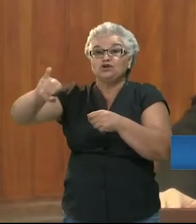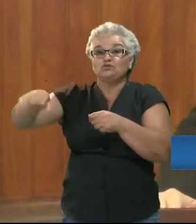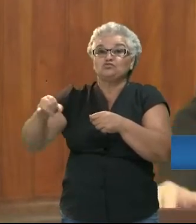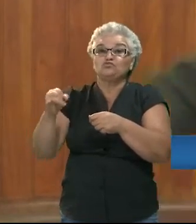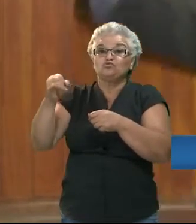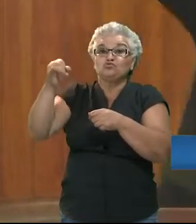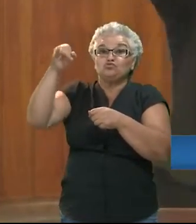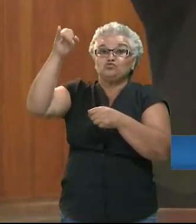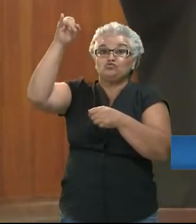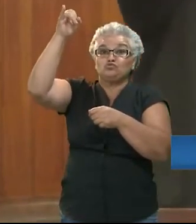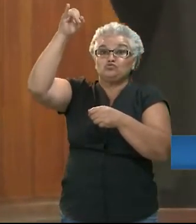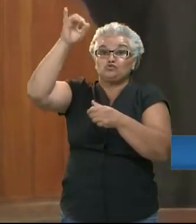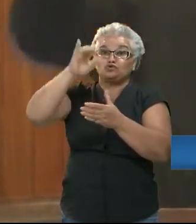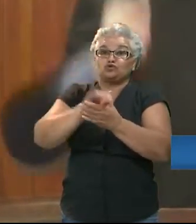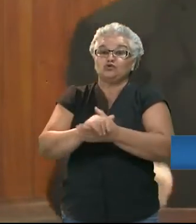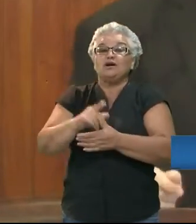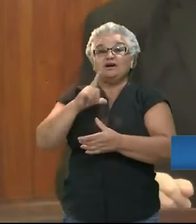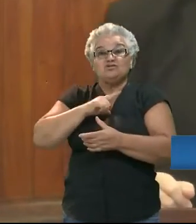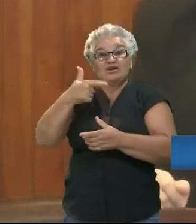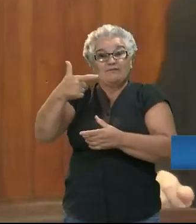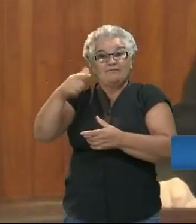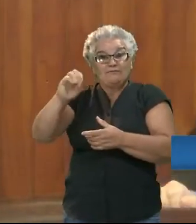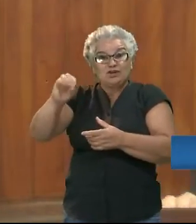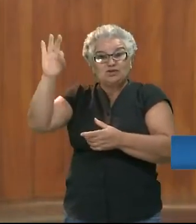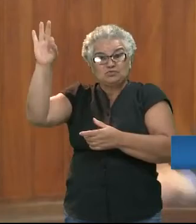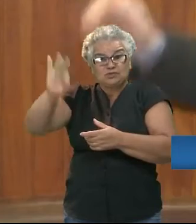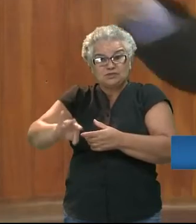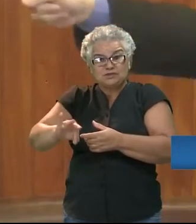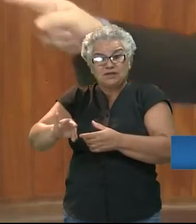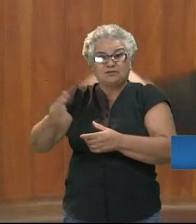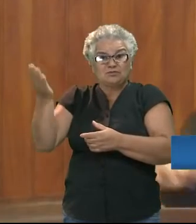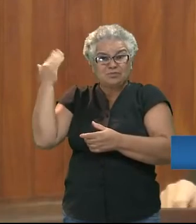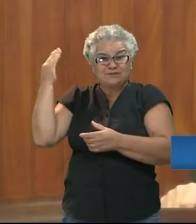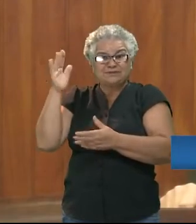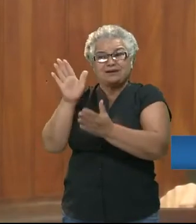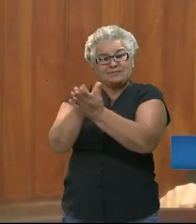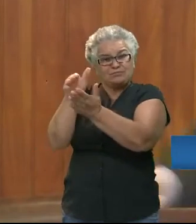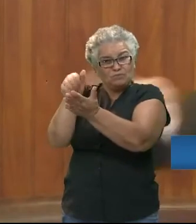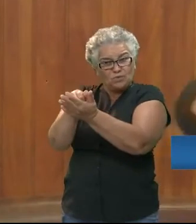ao mês. Se já tinha 20% de cominação via